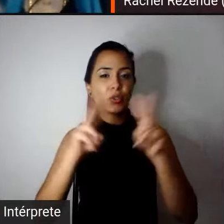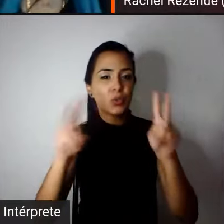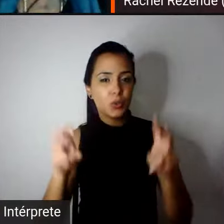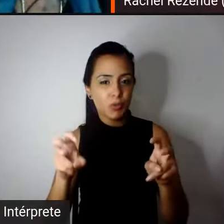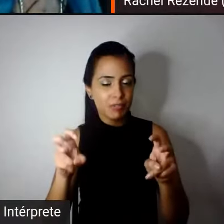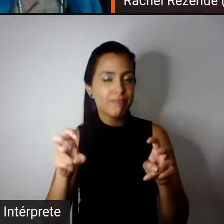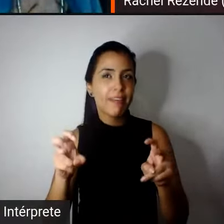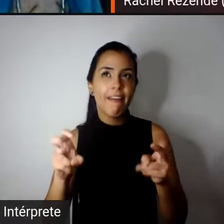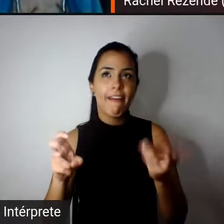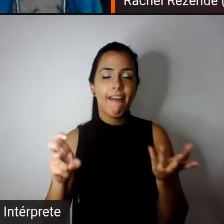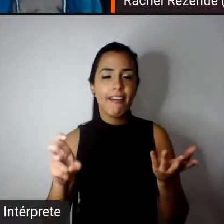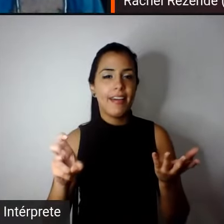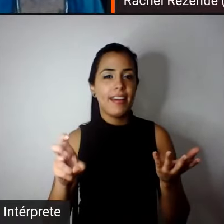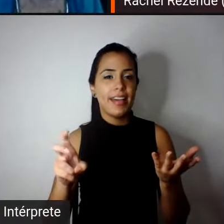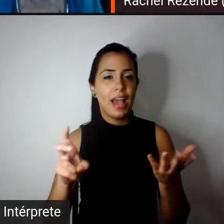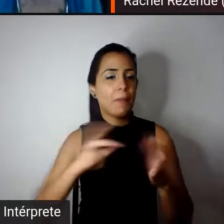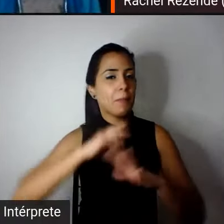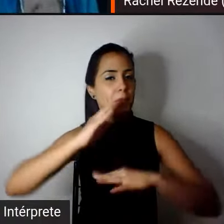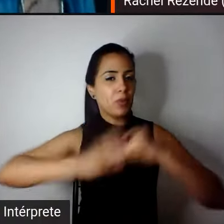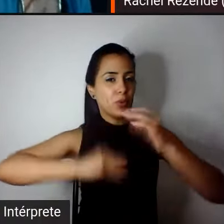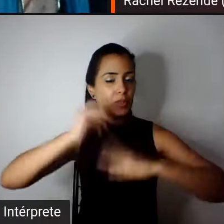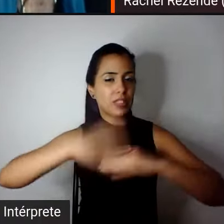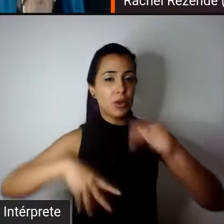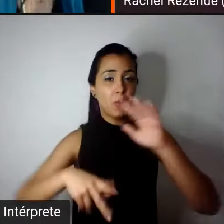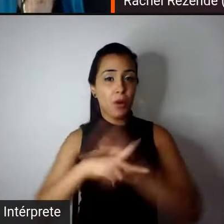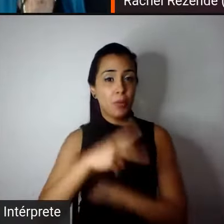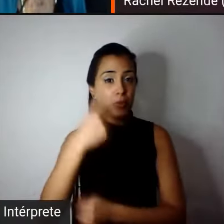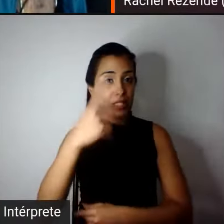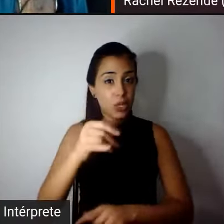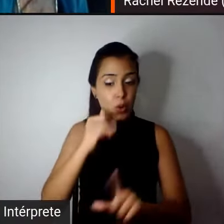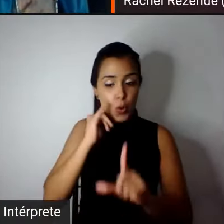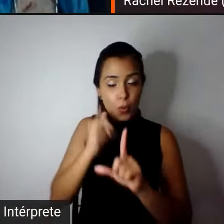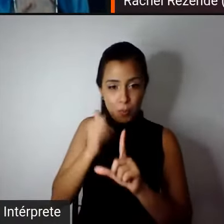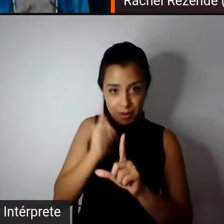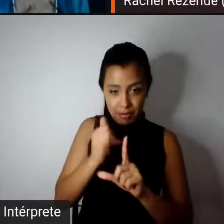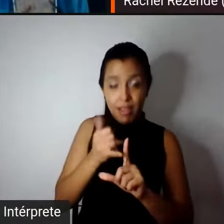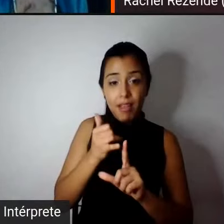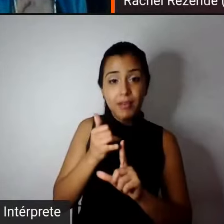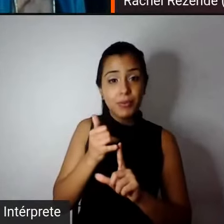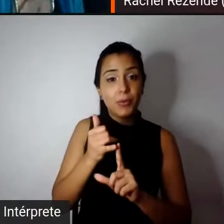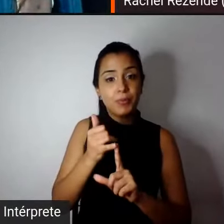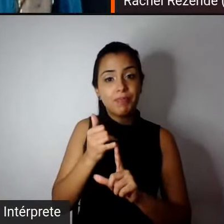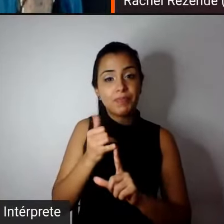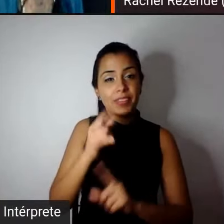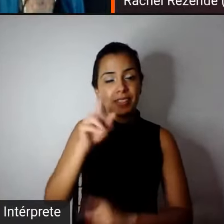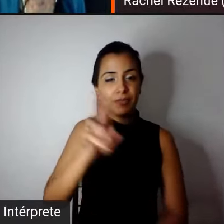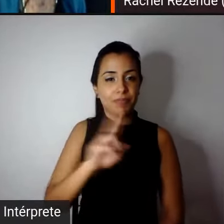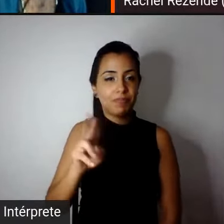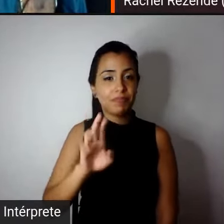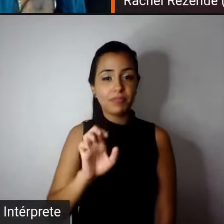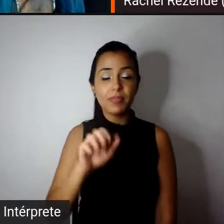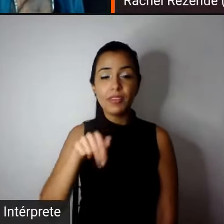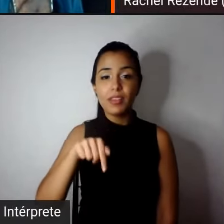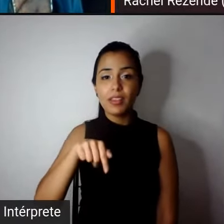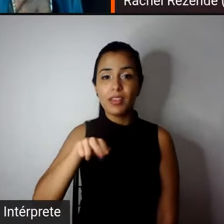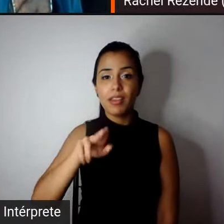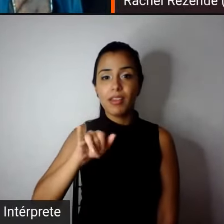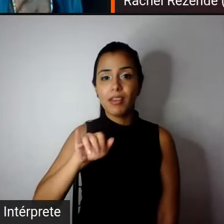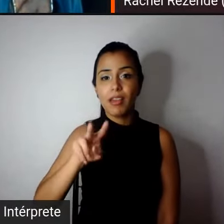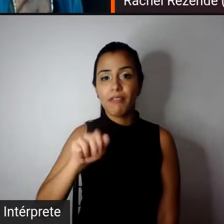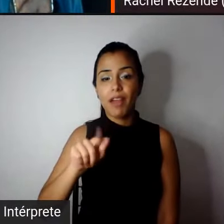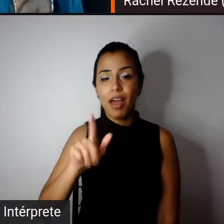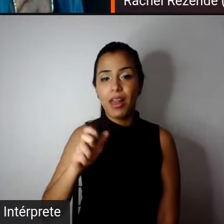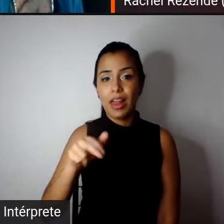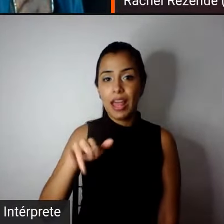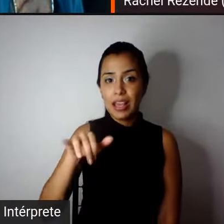a produção do seu documentário autobiográfico, Equivalências, e que desde a nossa aproximação, né, a nossa aproximação